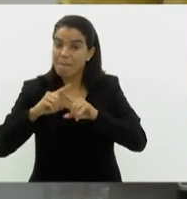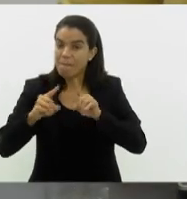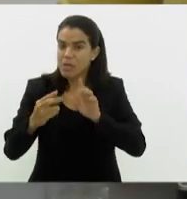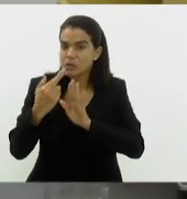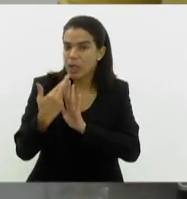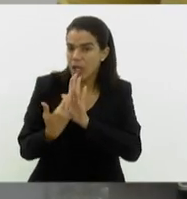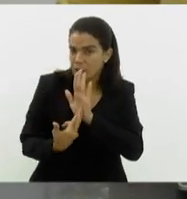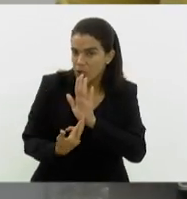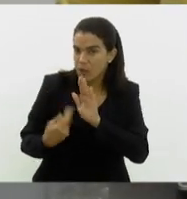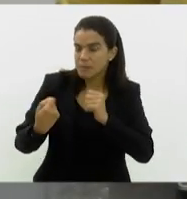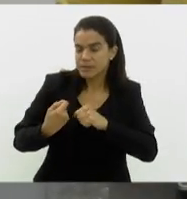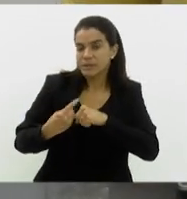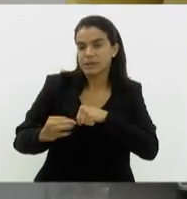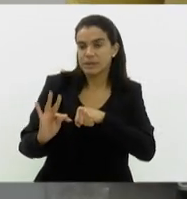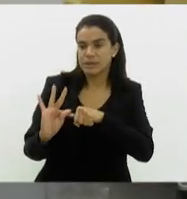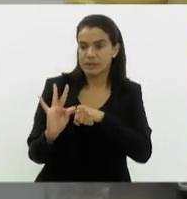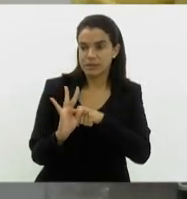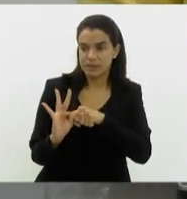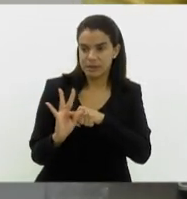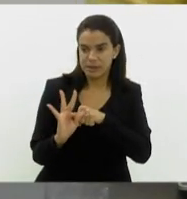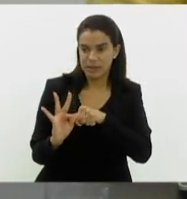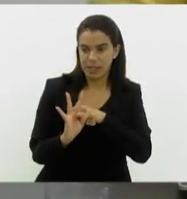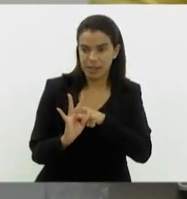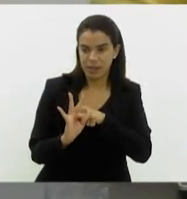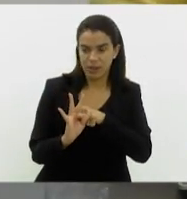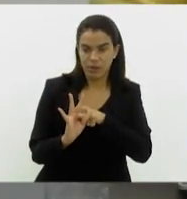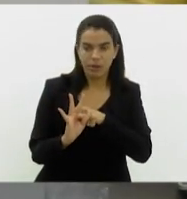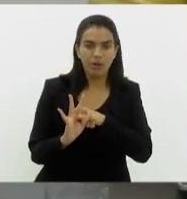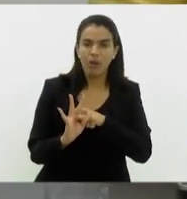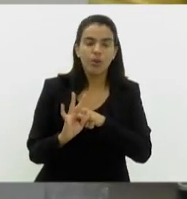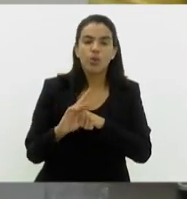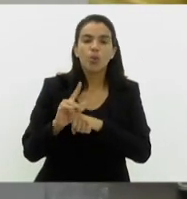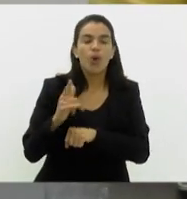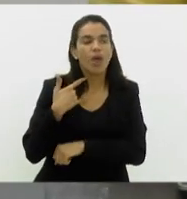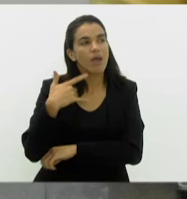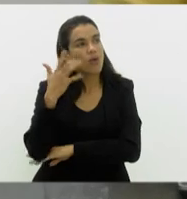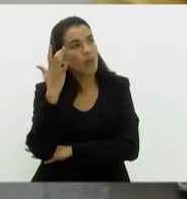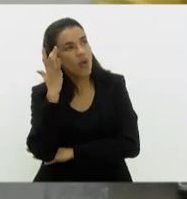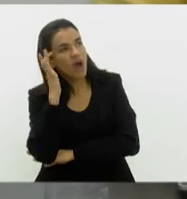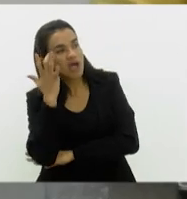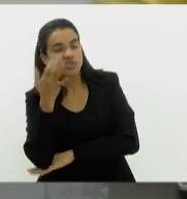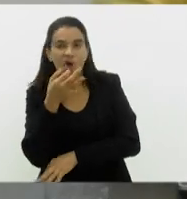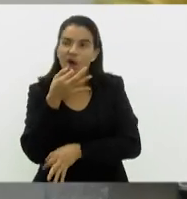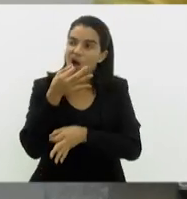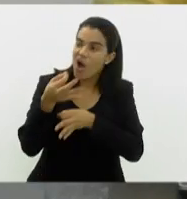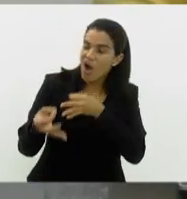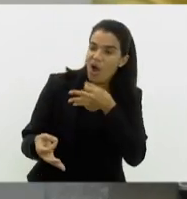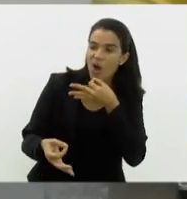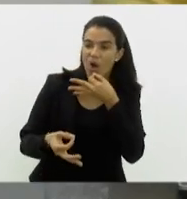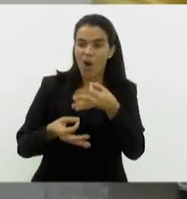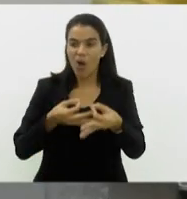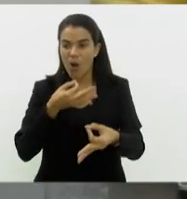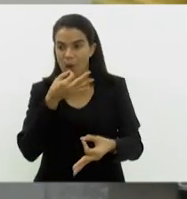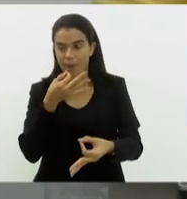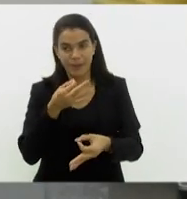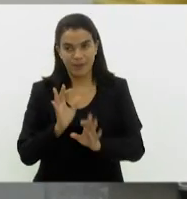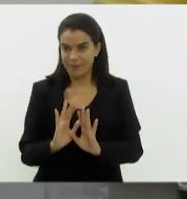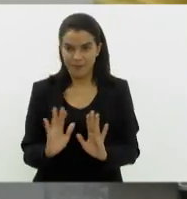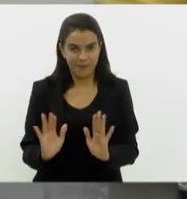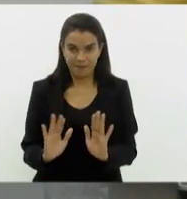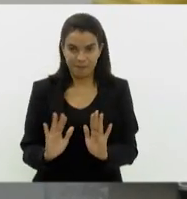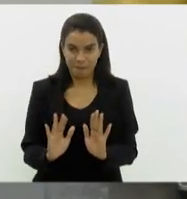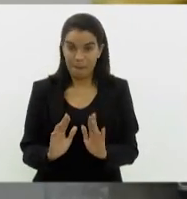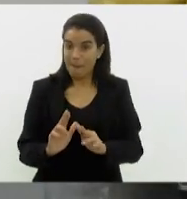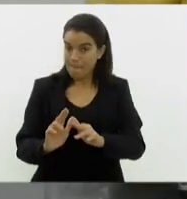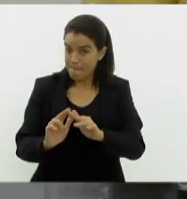técnico ele não pode partir de um achismo entende então é isso que está aqui